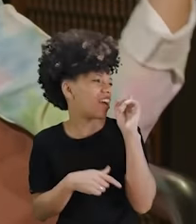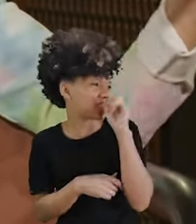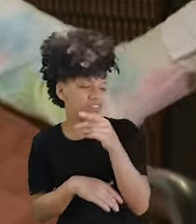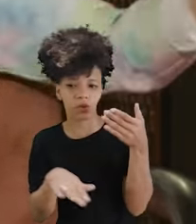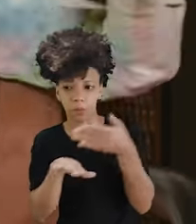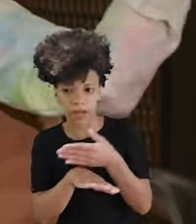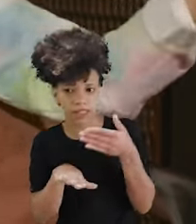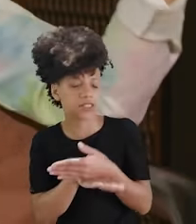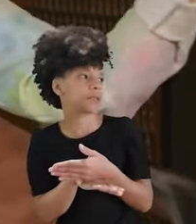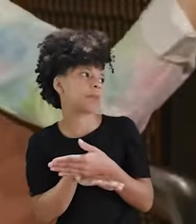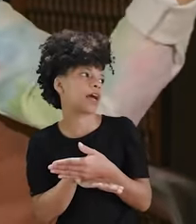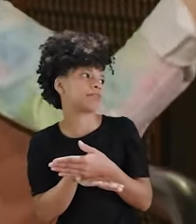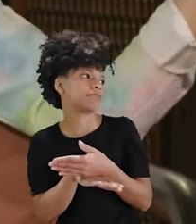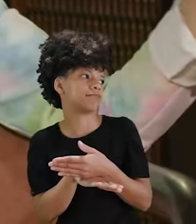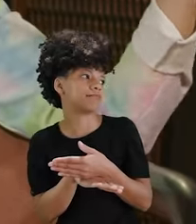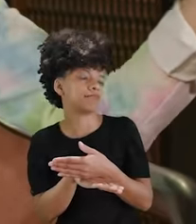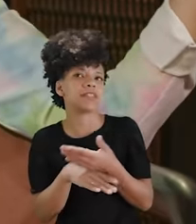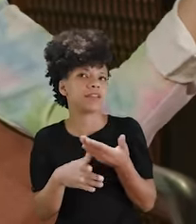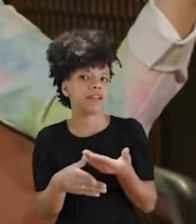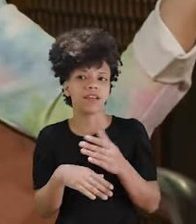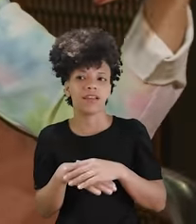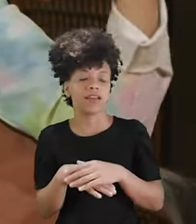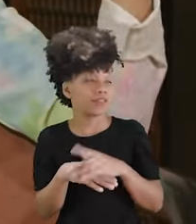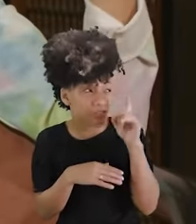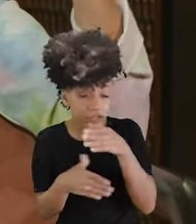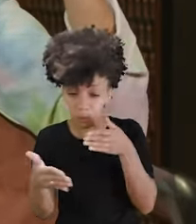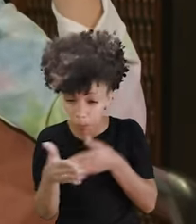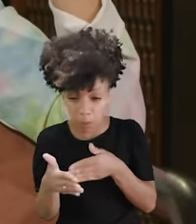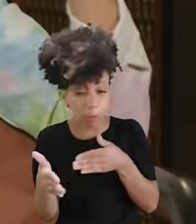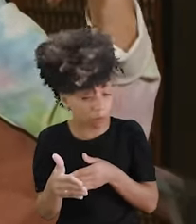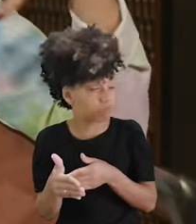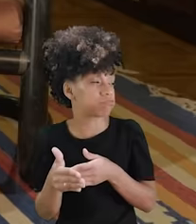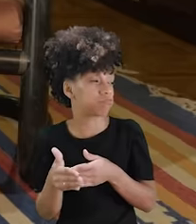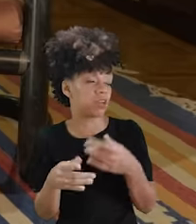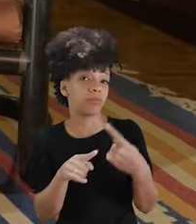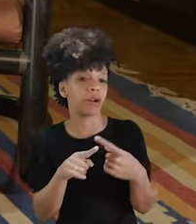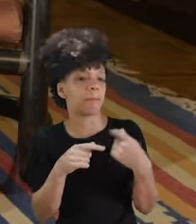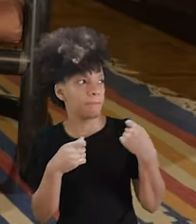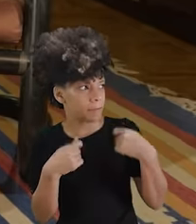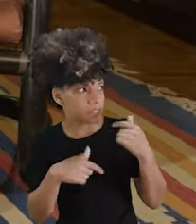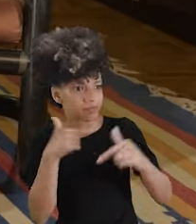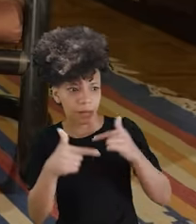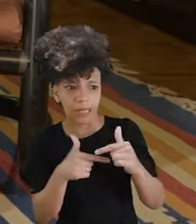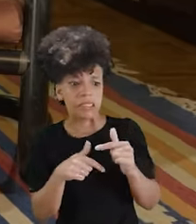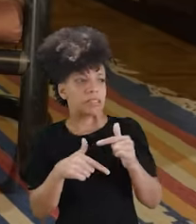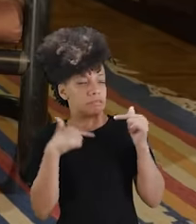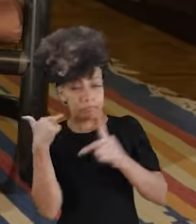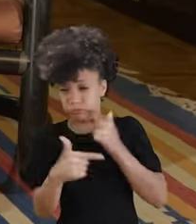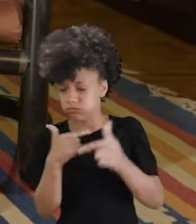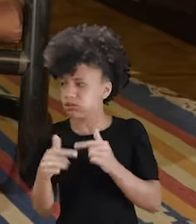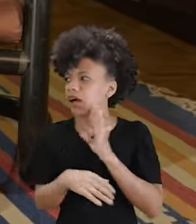fazer eles participarem de uma forma mais né se é você tem que ter um trabalho muito